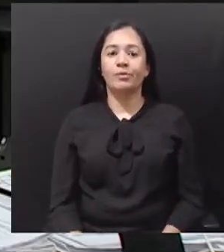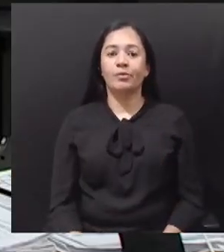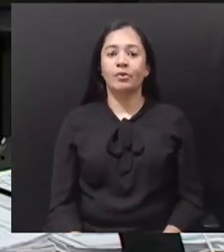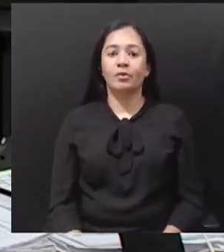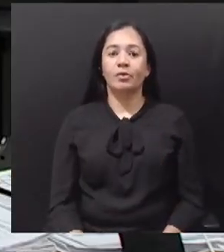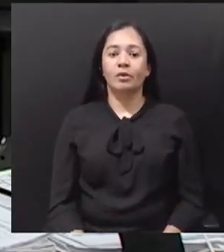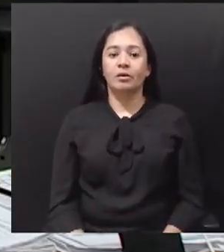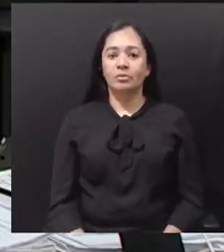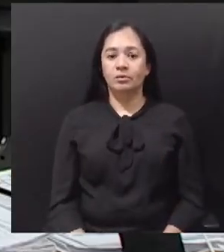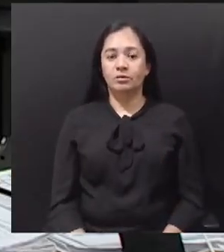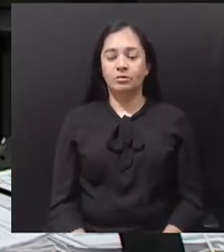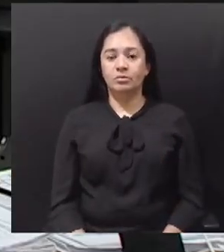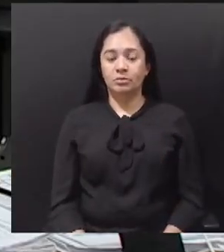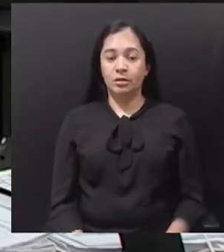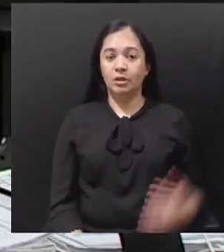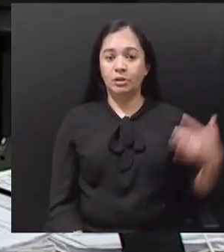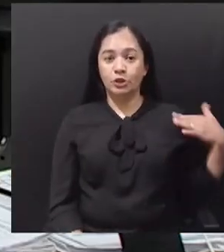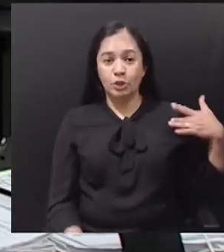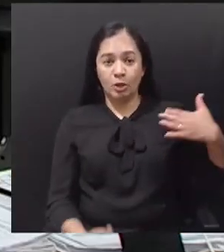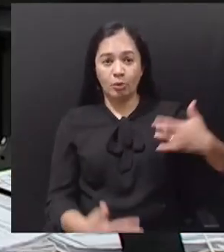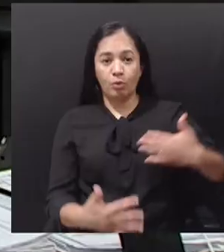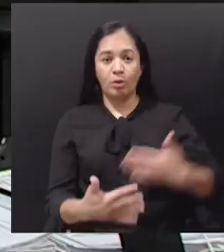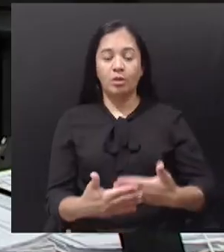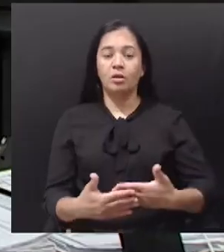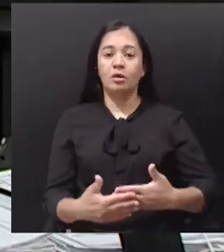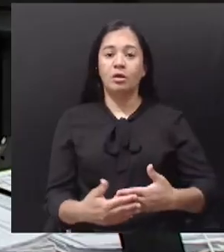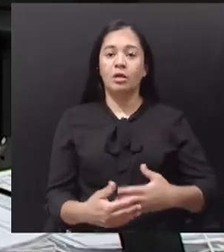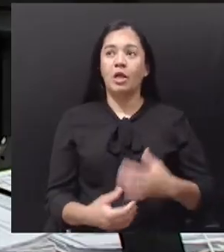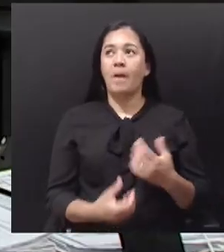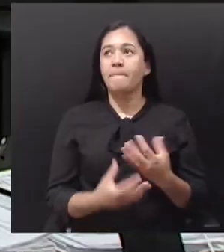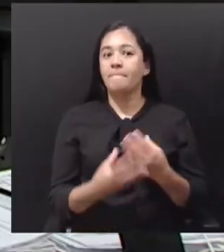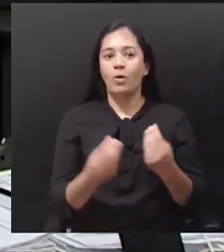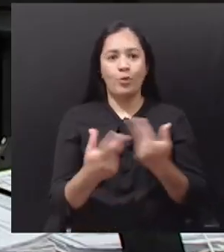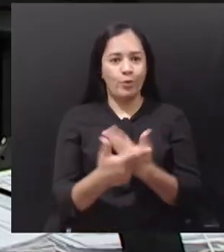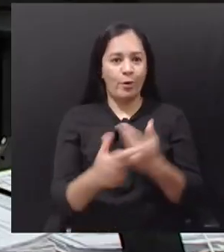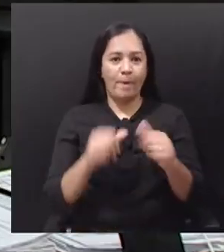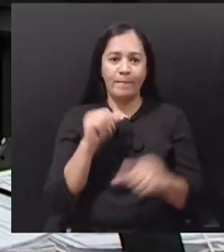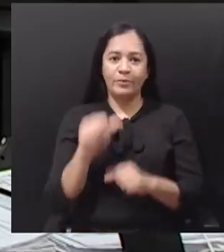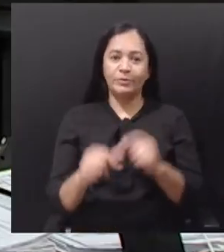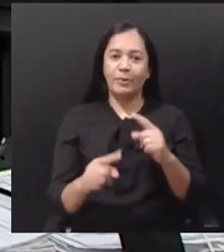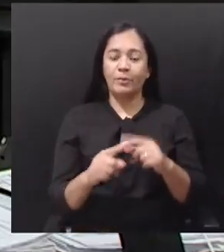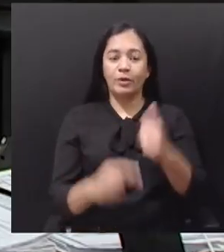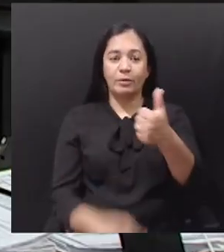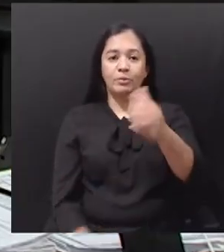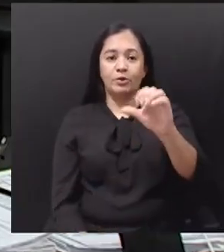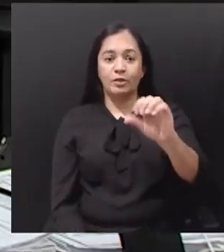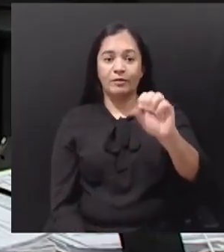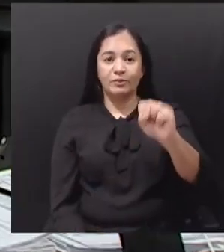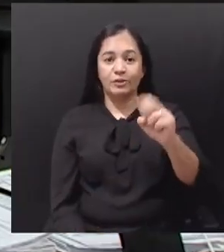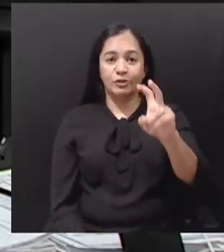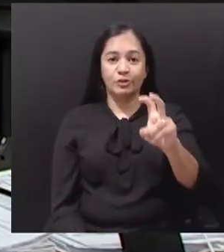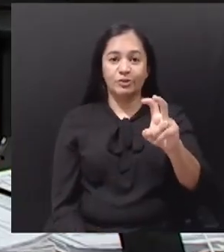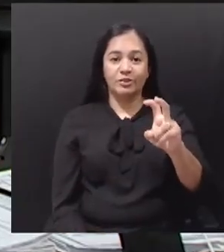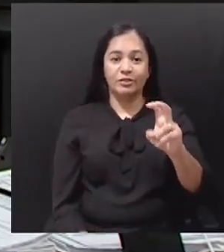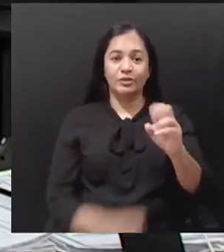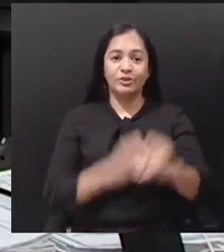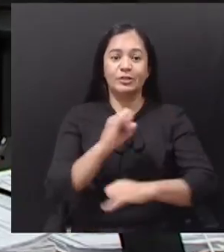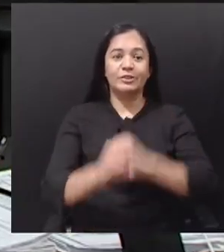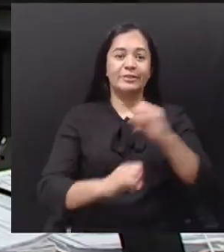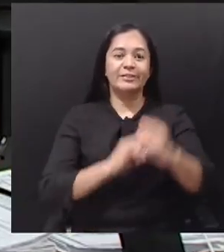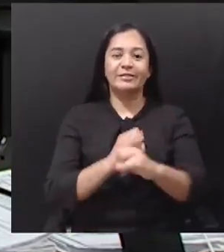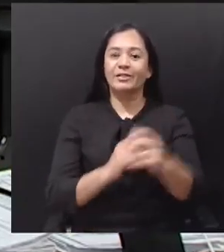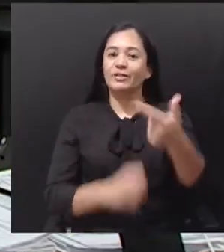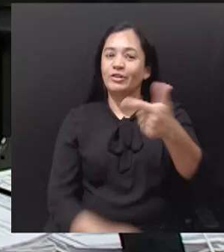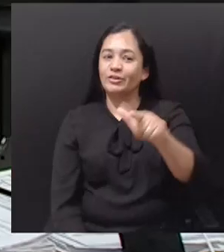de lá para cá, obviamente, muita coisa mudou, porque em 1985 né, não tinha internet, né? Era